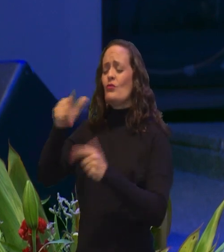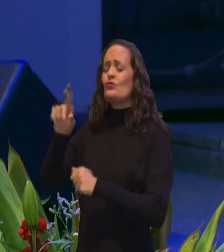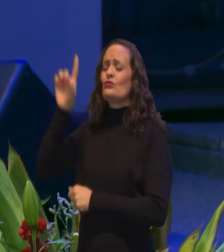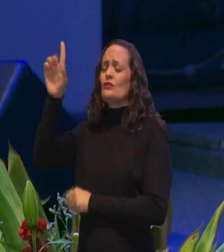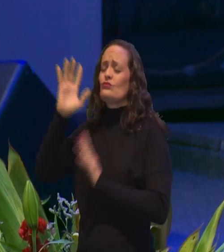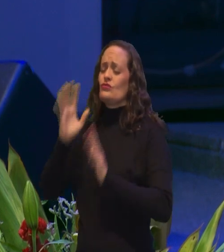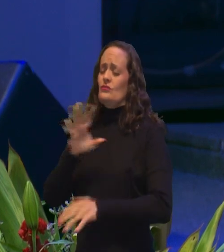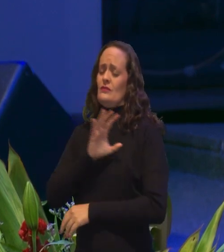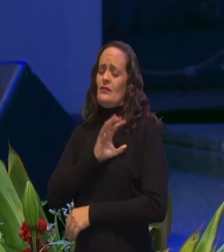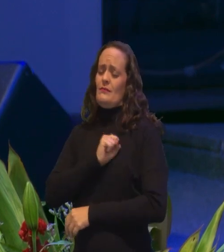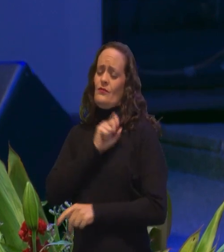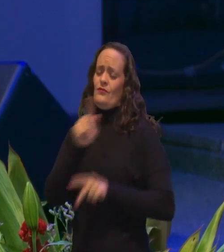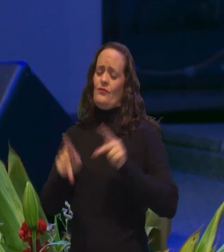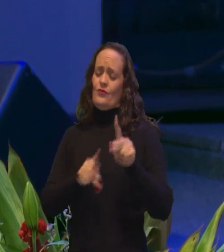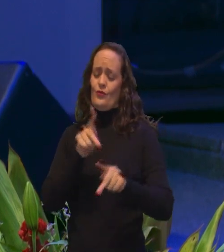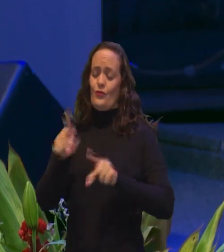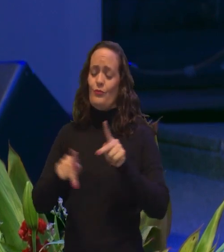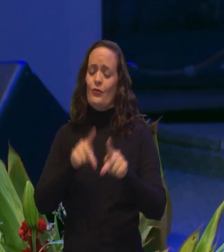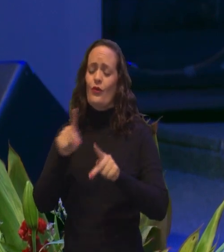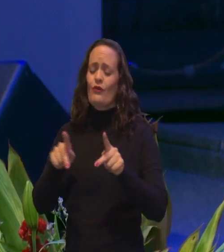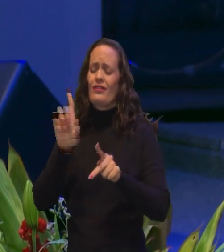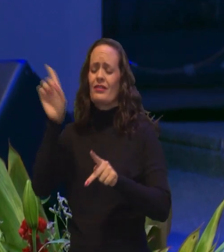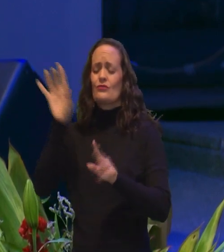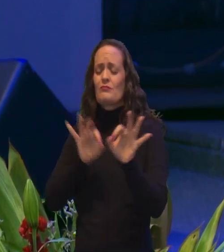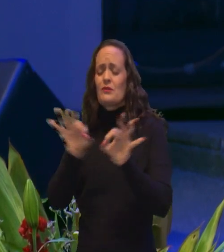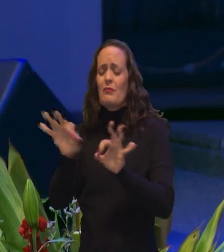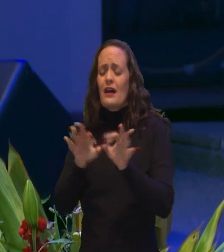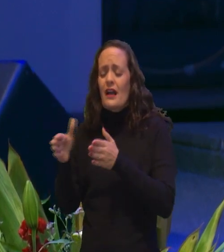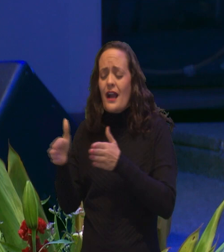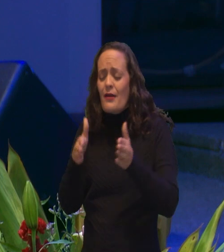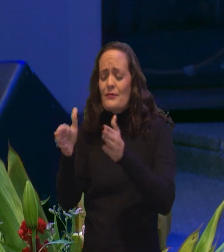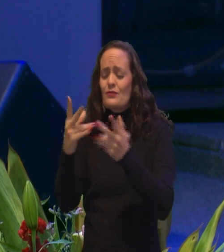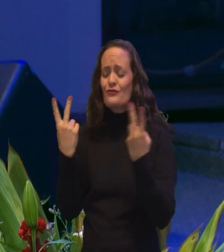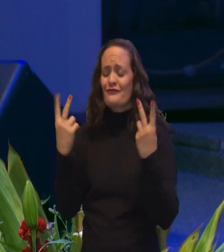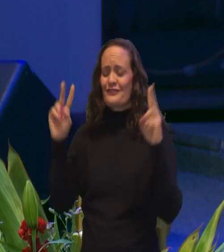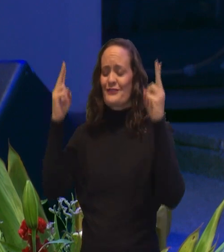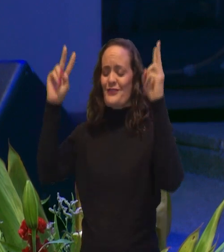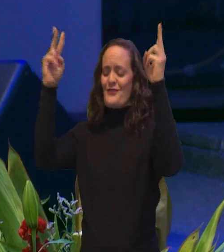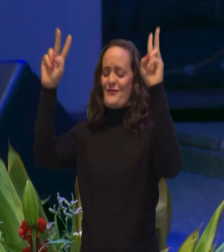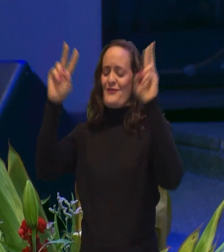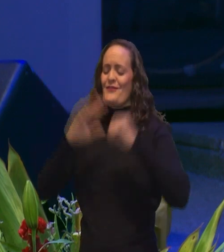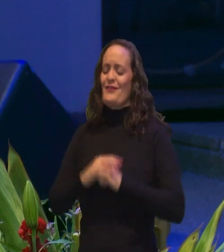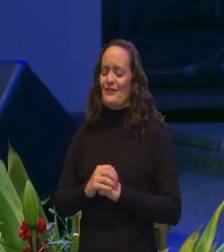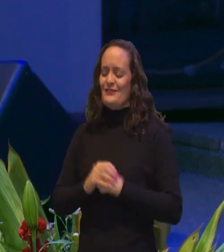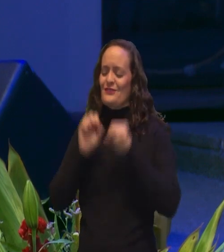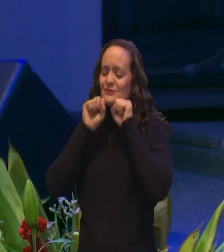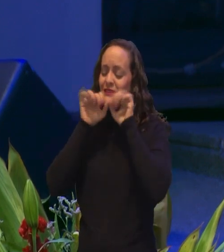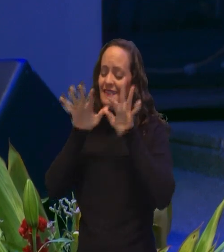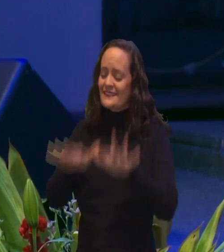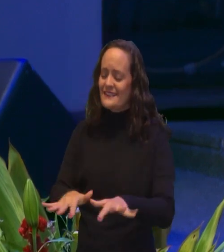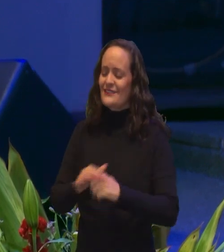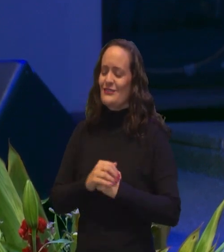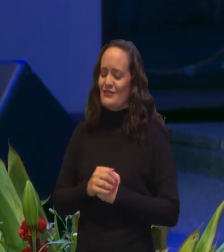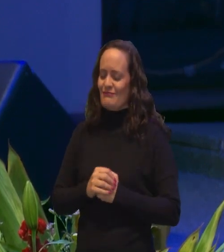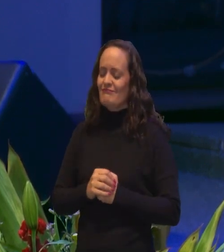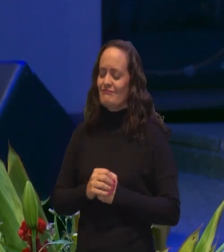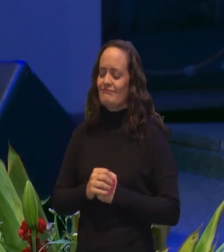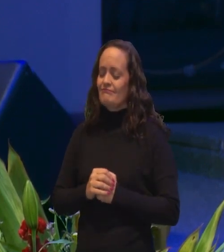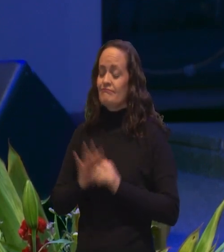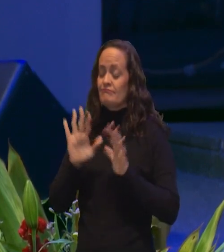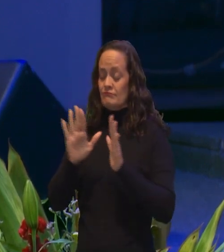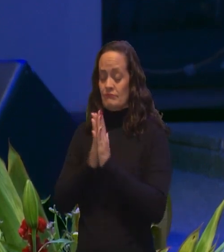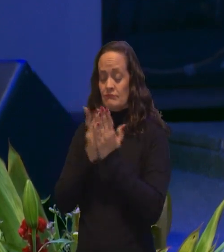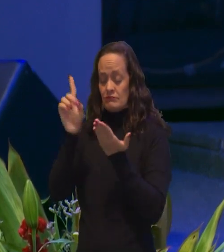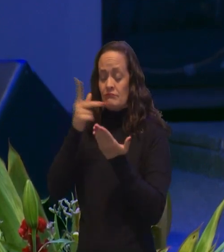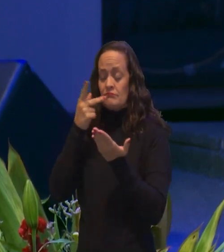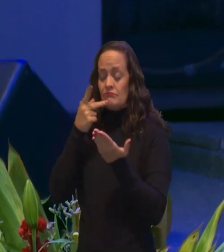povo, o Senhor já tinha preparado caminhos de vitória, caminhos de bênçãos, mas conforme diz a tua